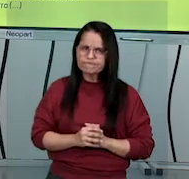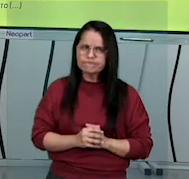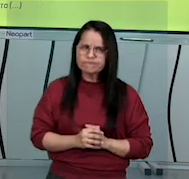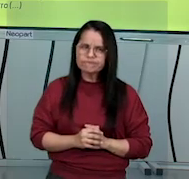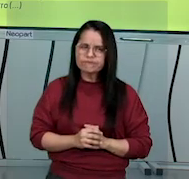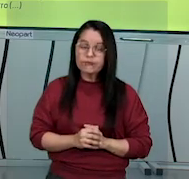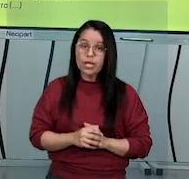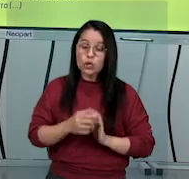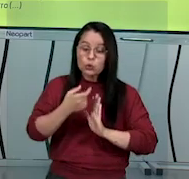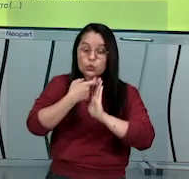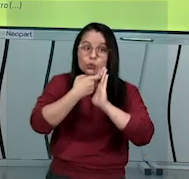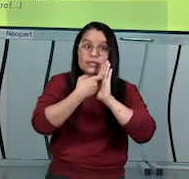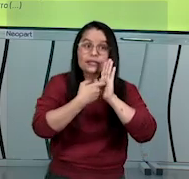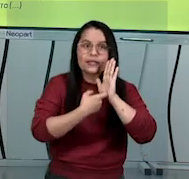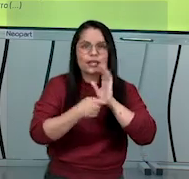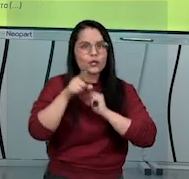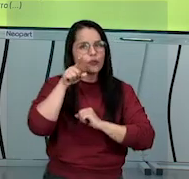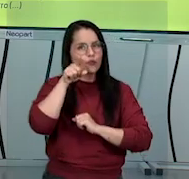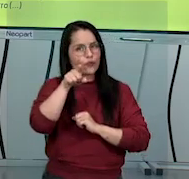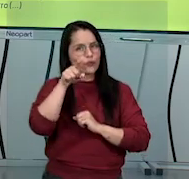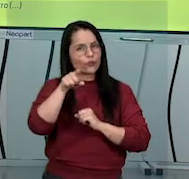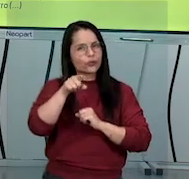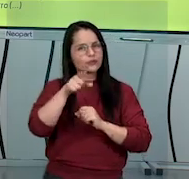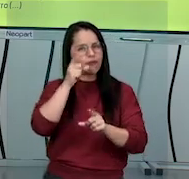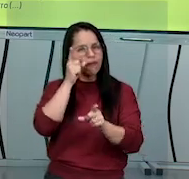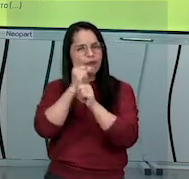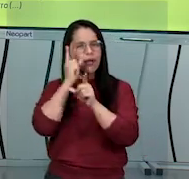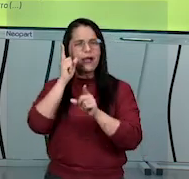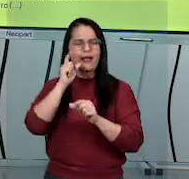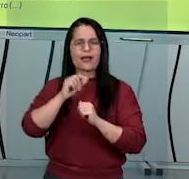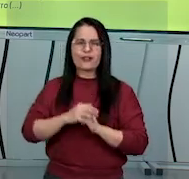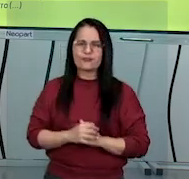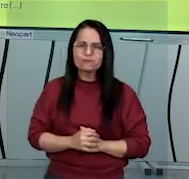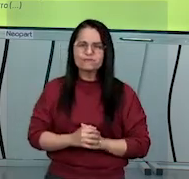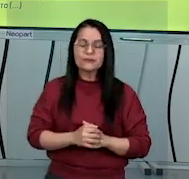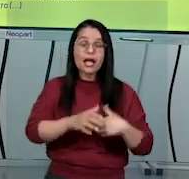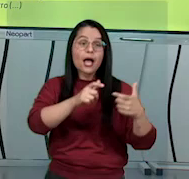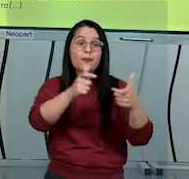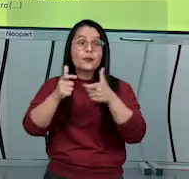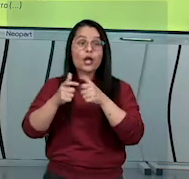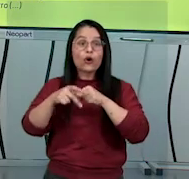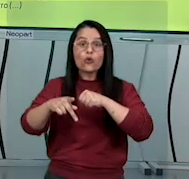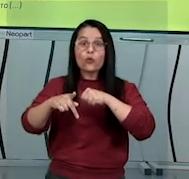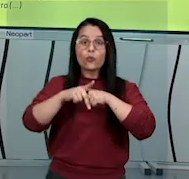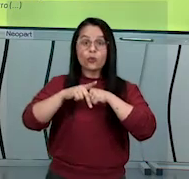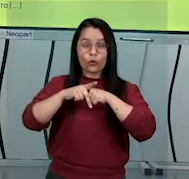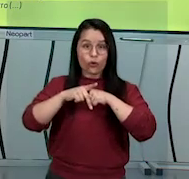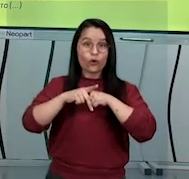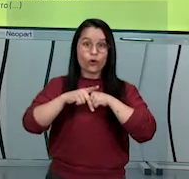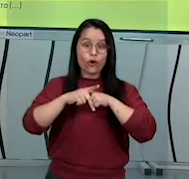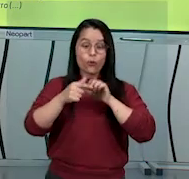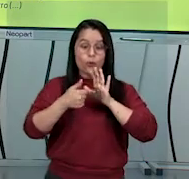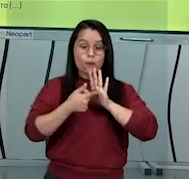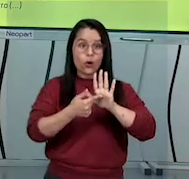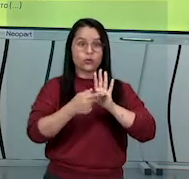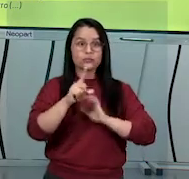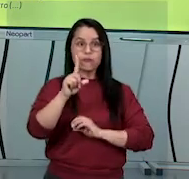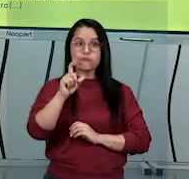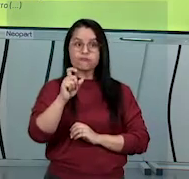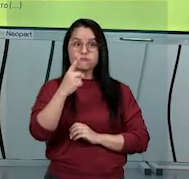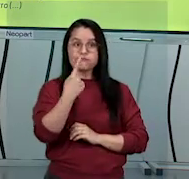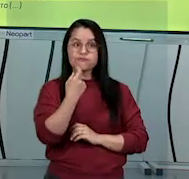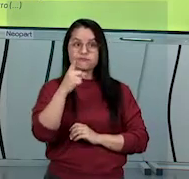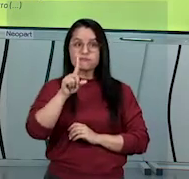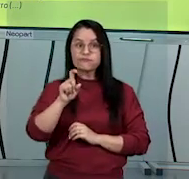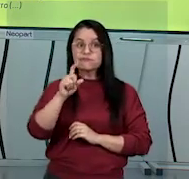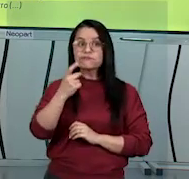no texto que você vai encontrar para onde o pronome está indicando,